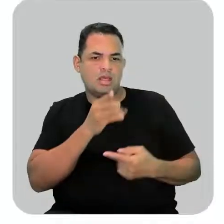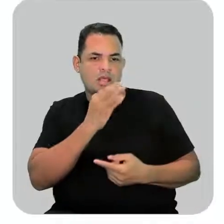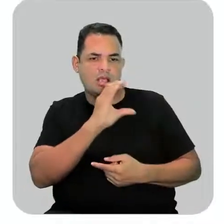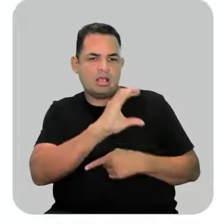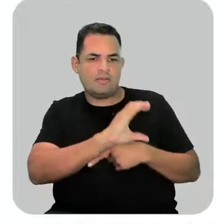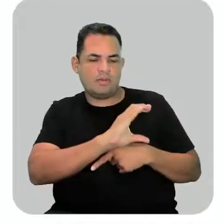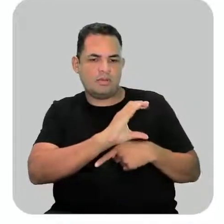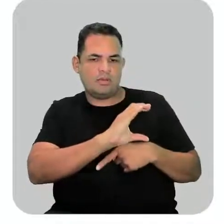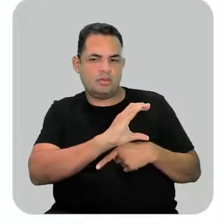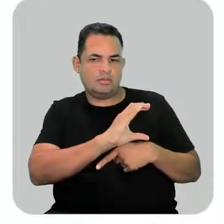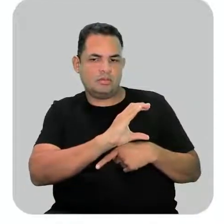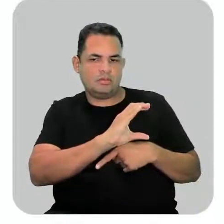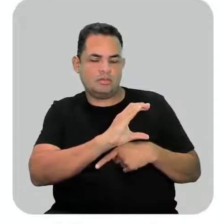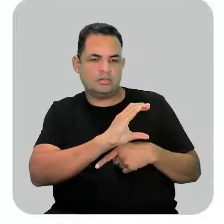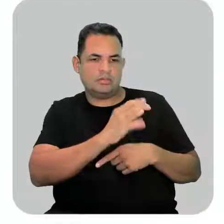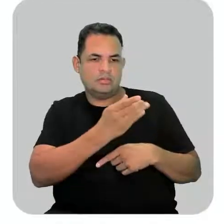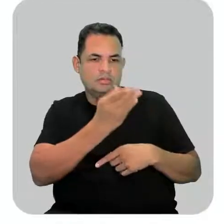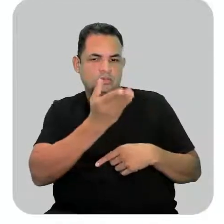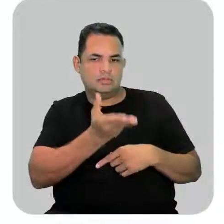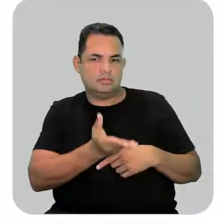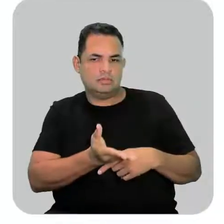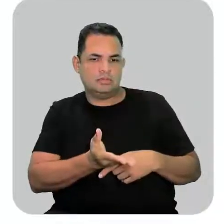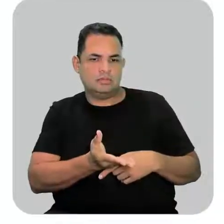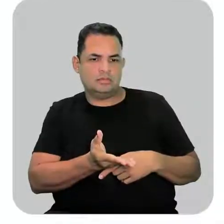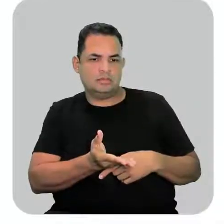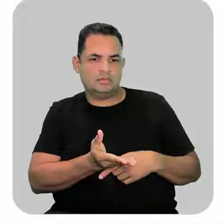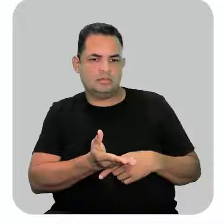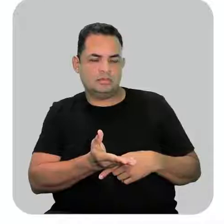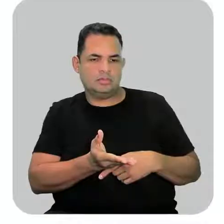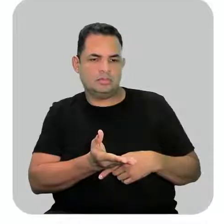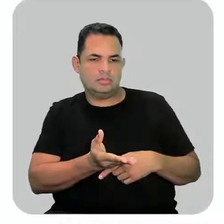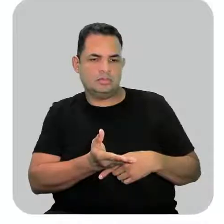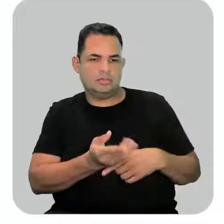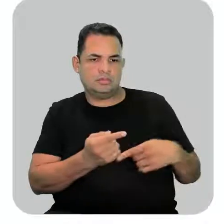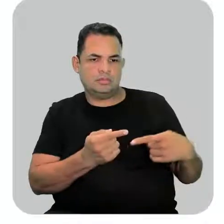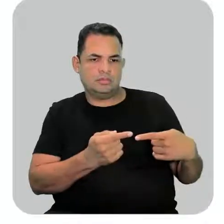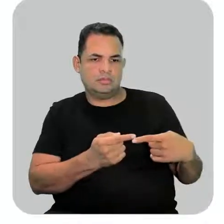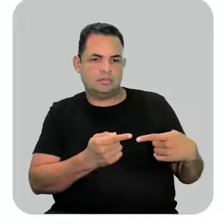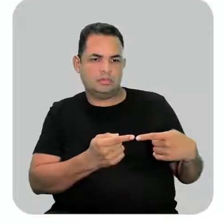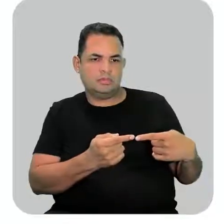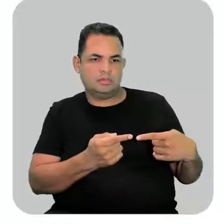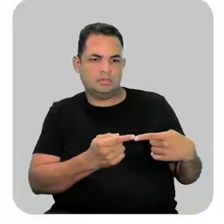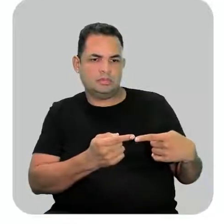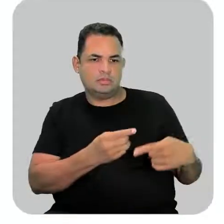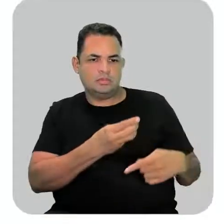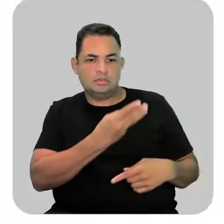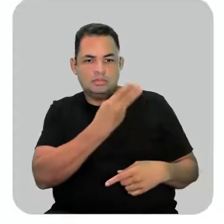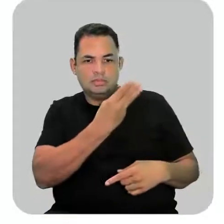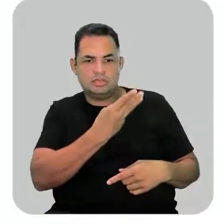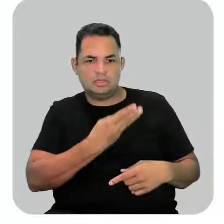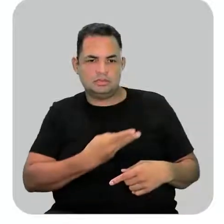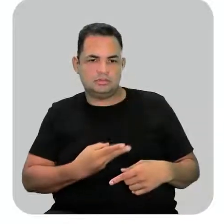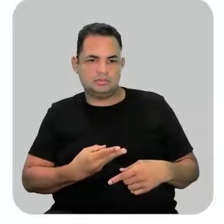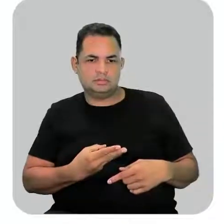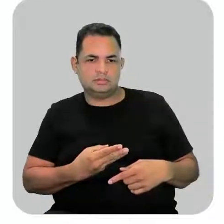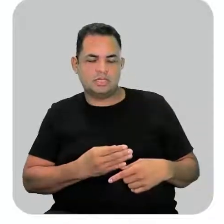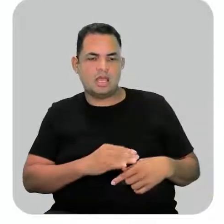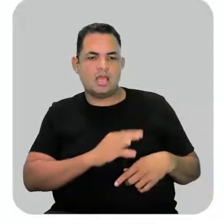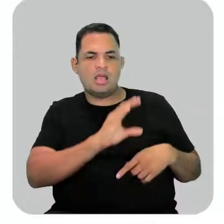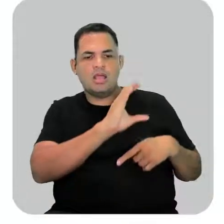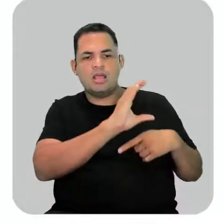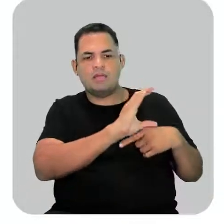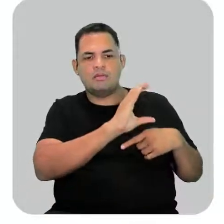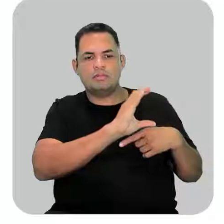carbono aqui. E esse carbono está realizando ligações com 3 outros carbonos. Então, ele é um